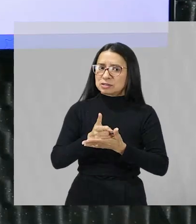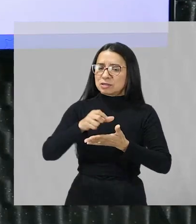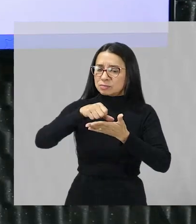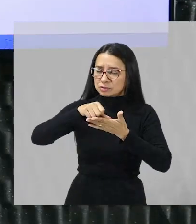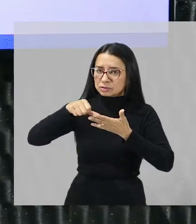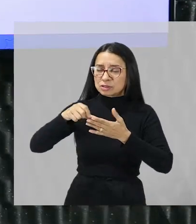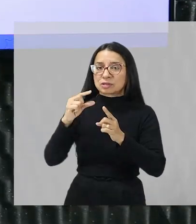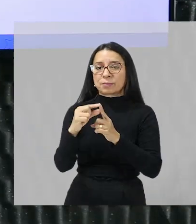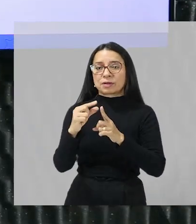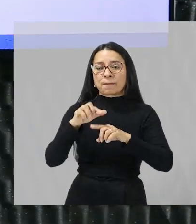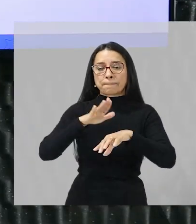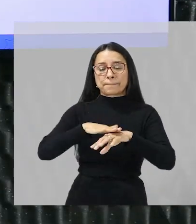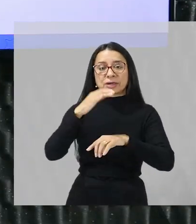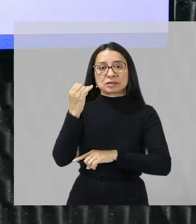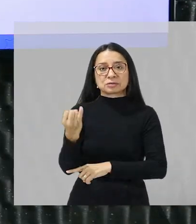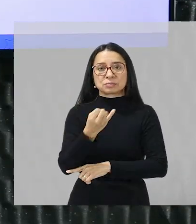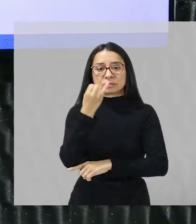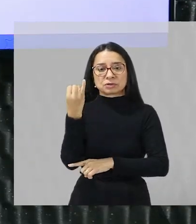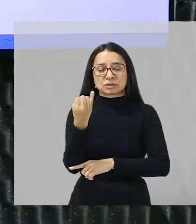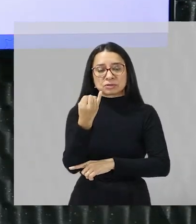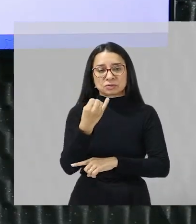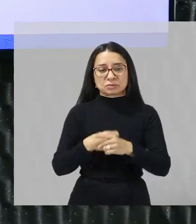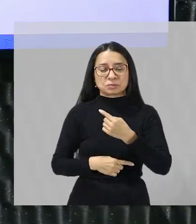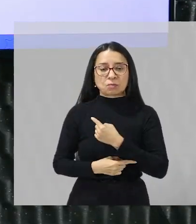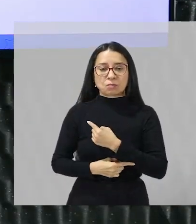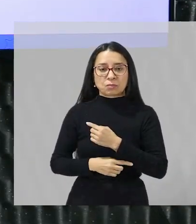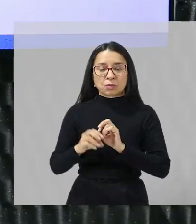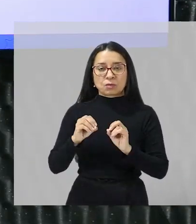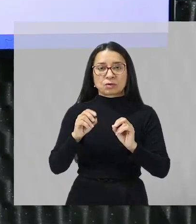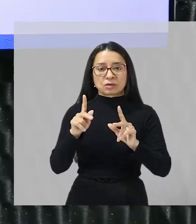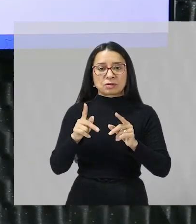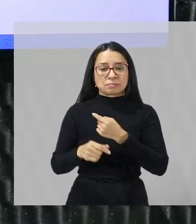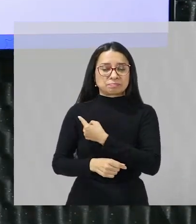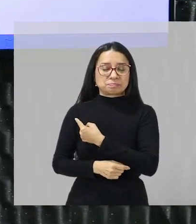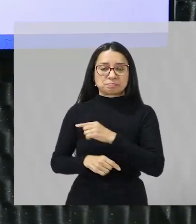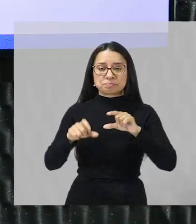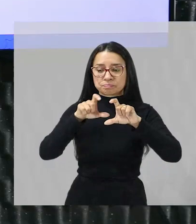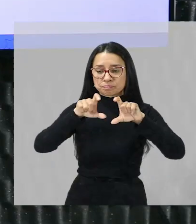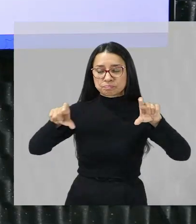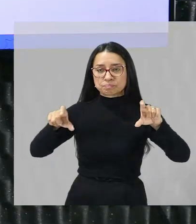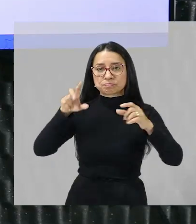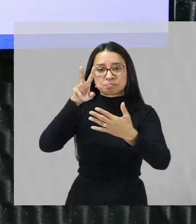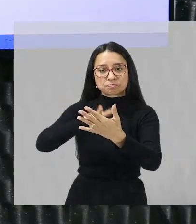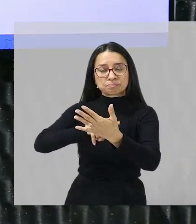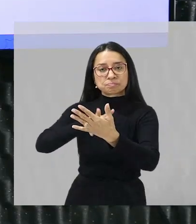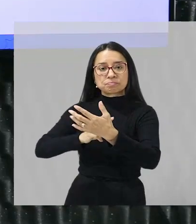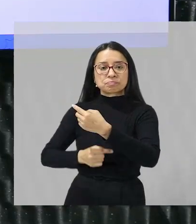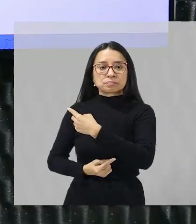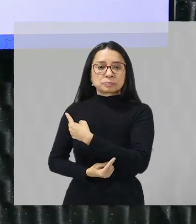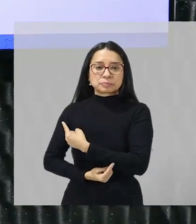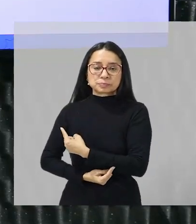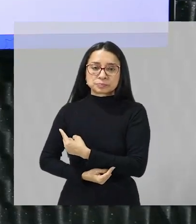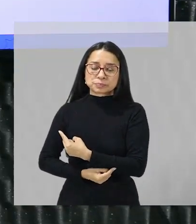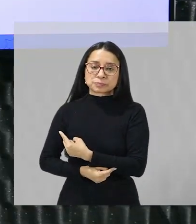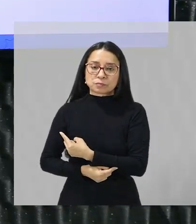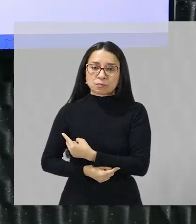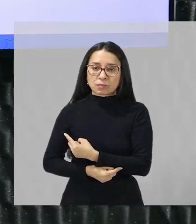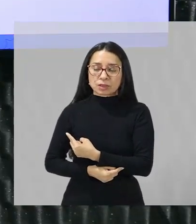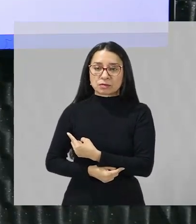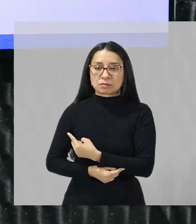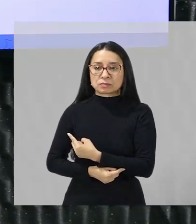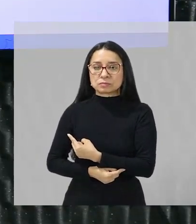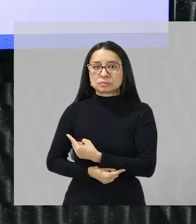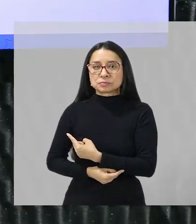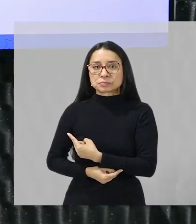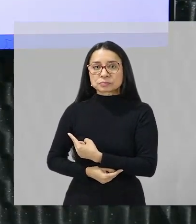o dinheiro rosa, né? Então existem artistas, cantores, cantoras, bandas, produtos que são feitos pensando